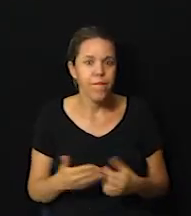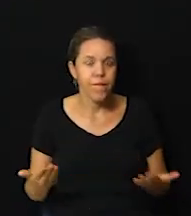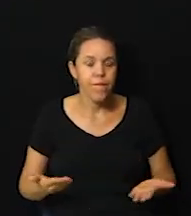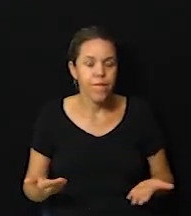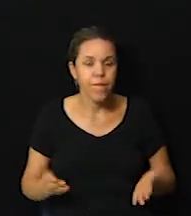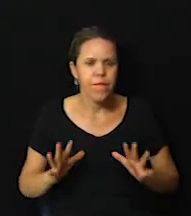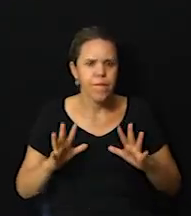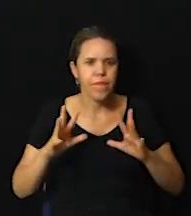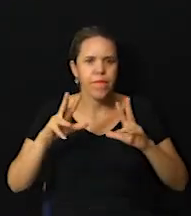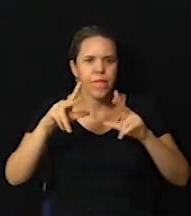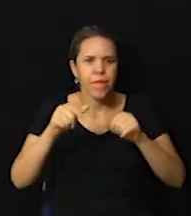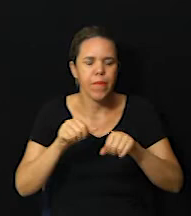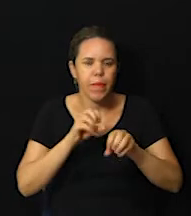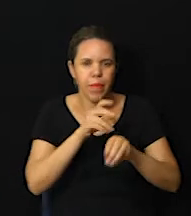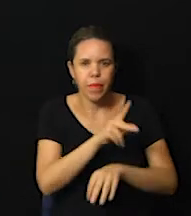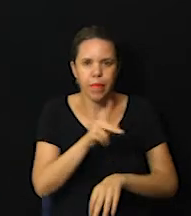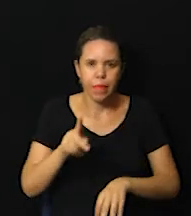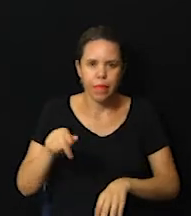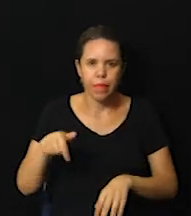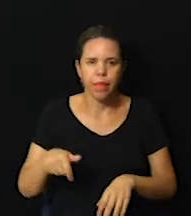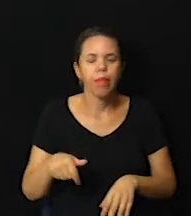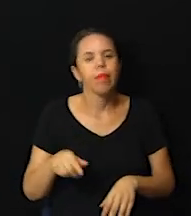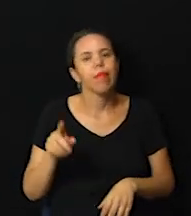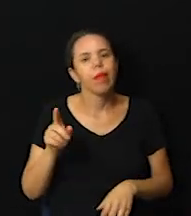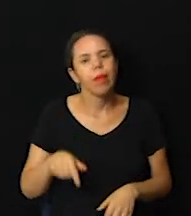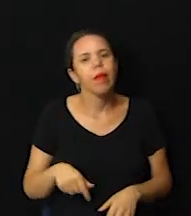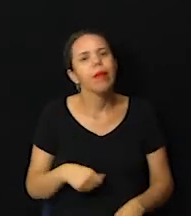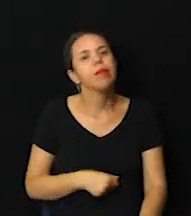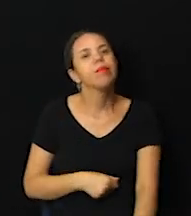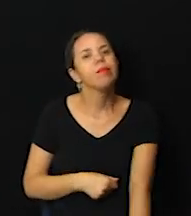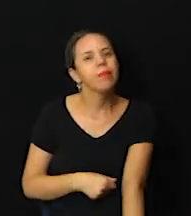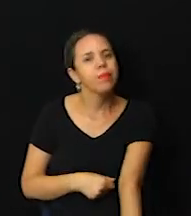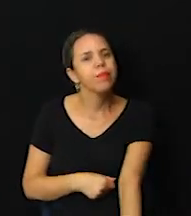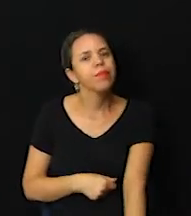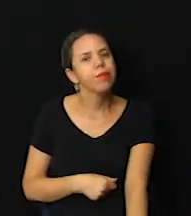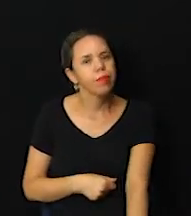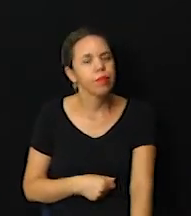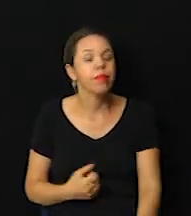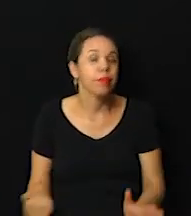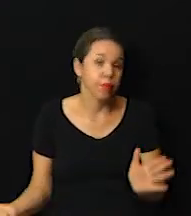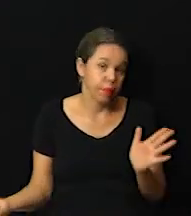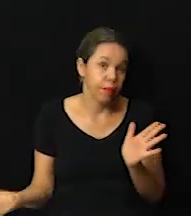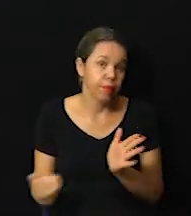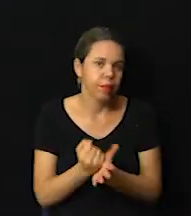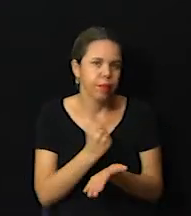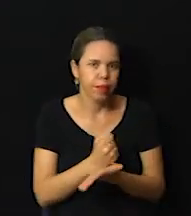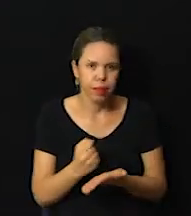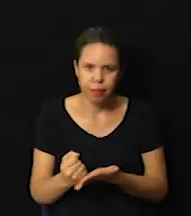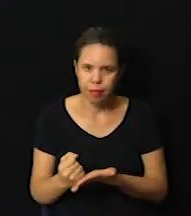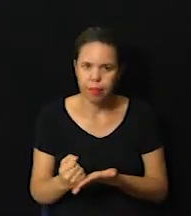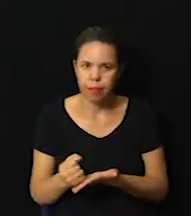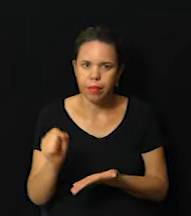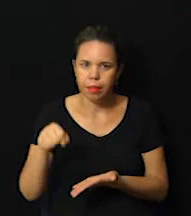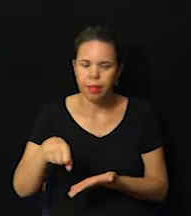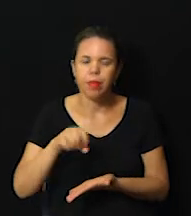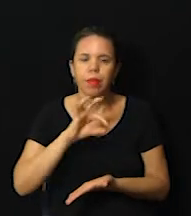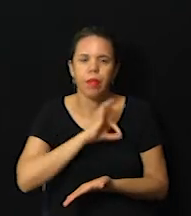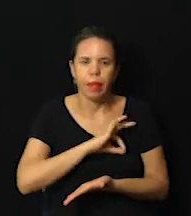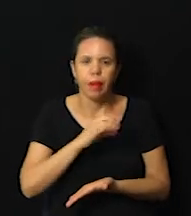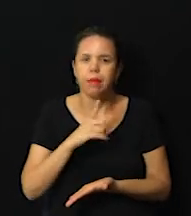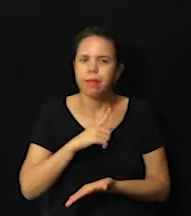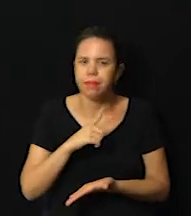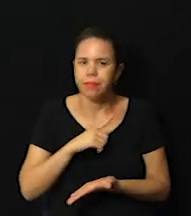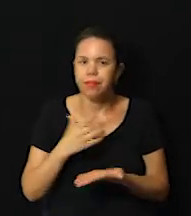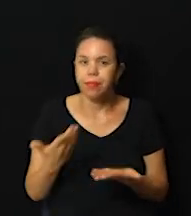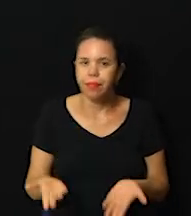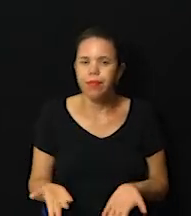hoje todos os educadores sociais são registrados, né? São contratados, registrados.